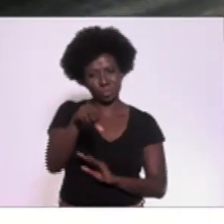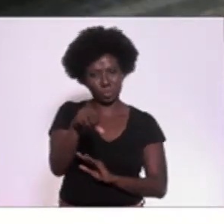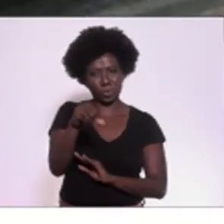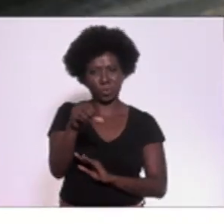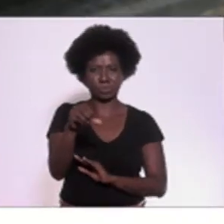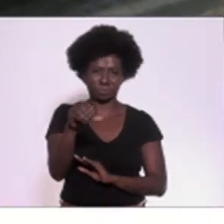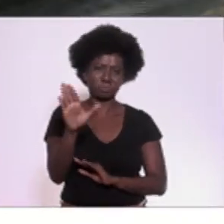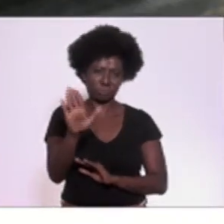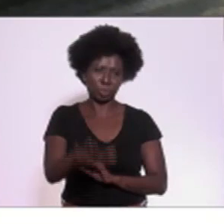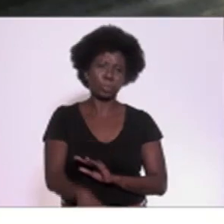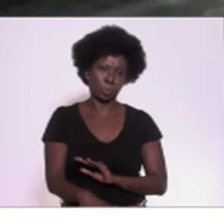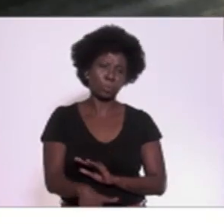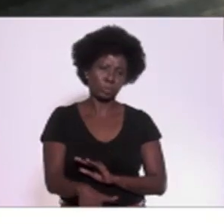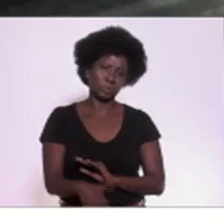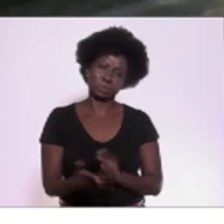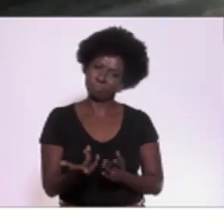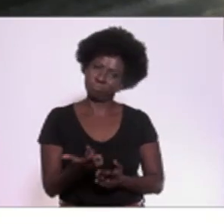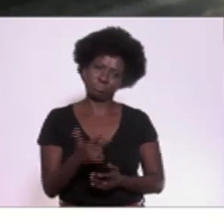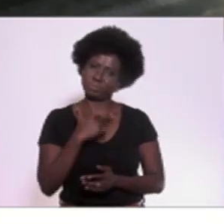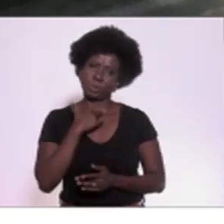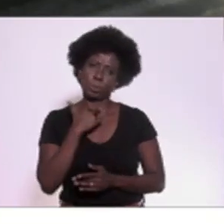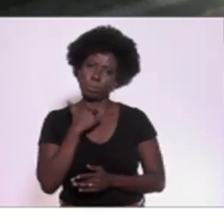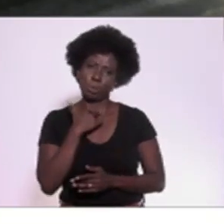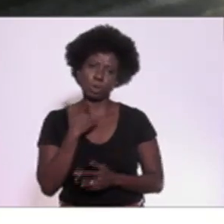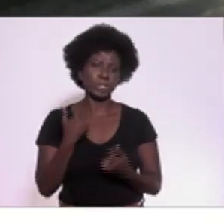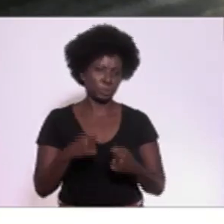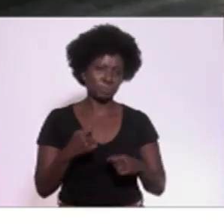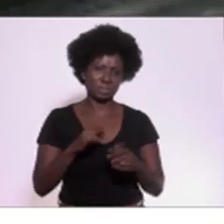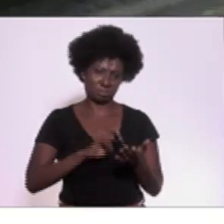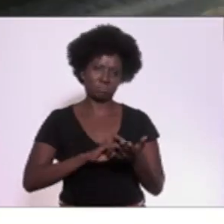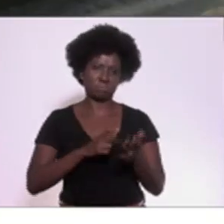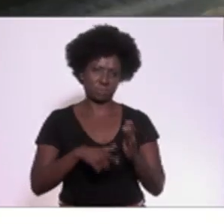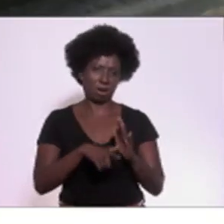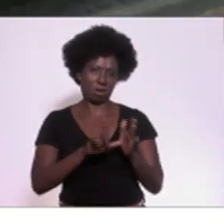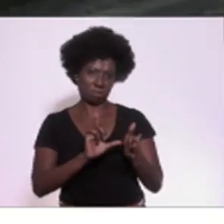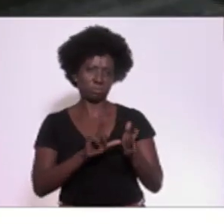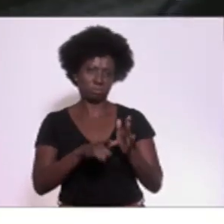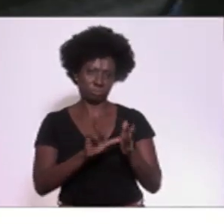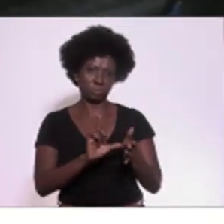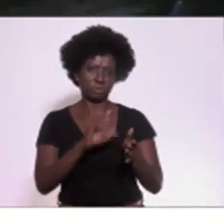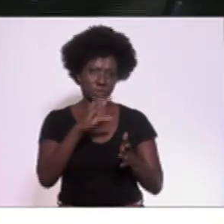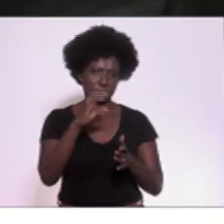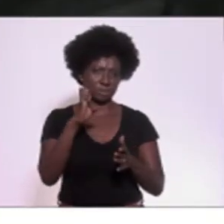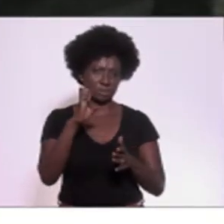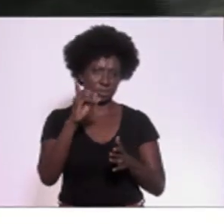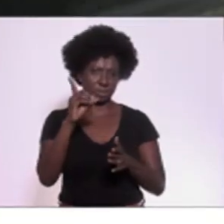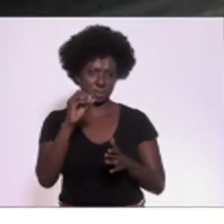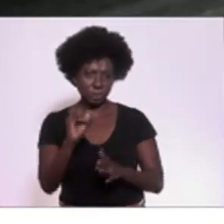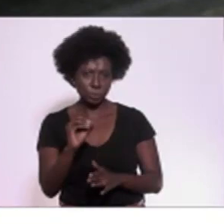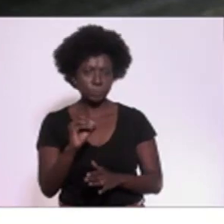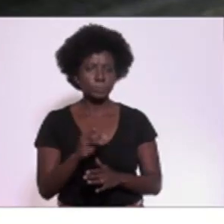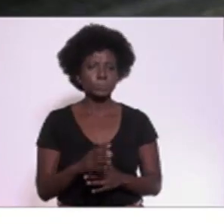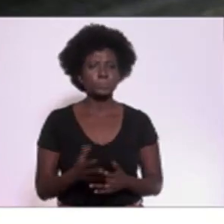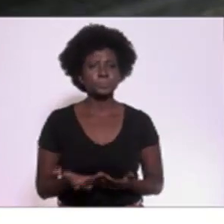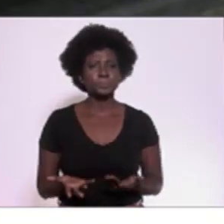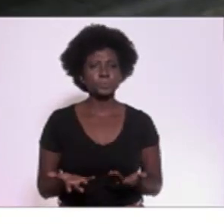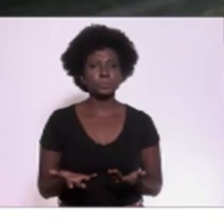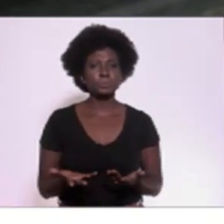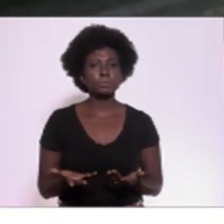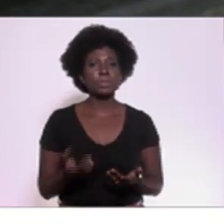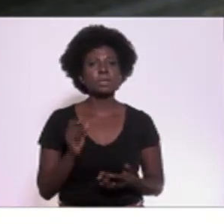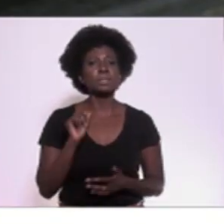até tarde, acho que poderia ser num horário comercial, que a gente pode foi ajustar. Corrigido foi corrigido com a emenda da CCJ.